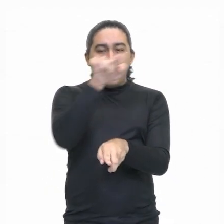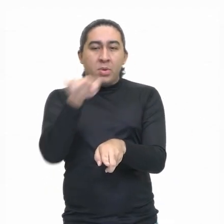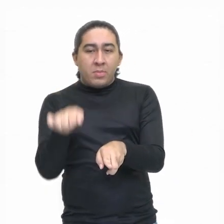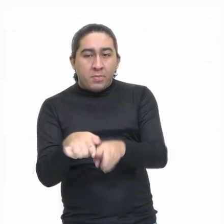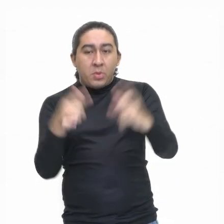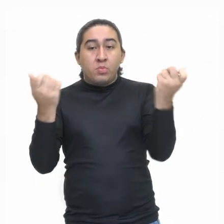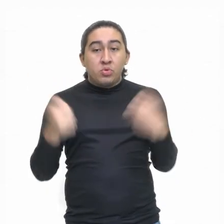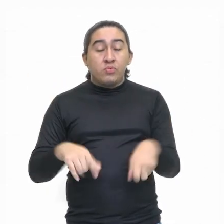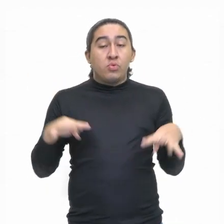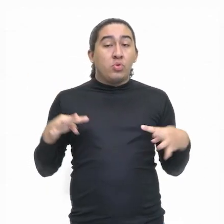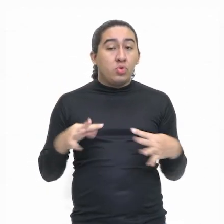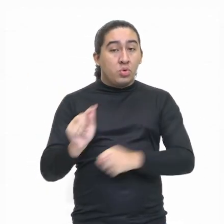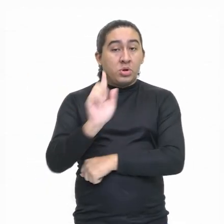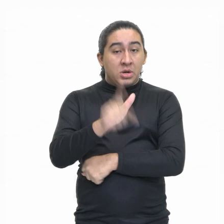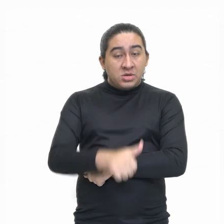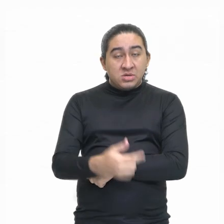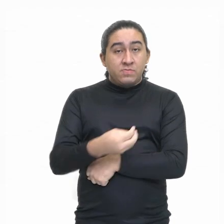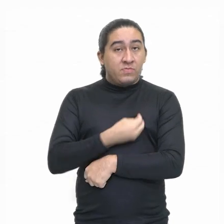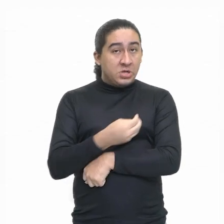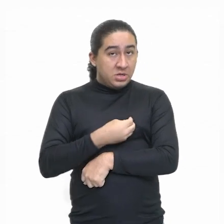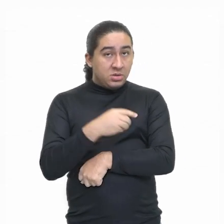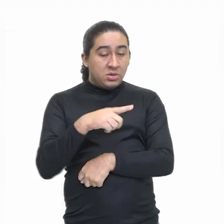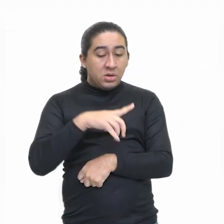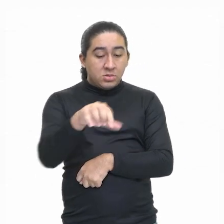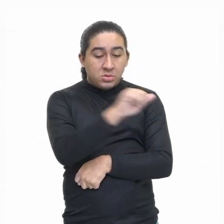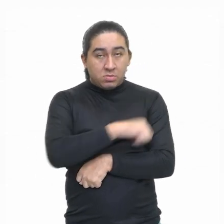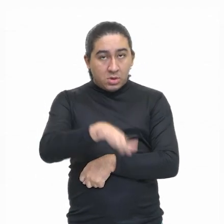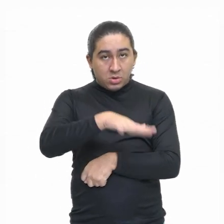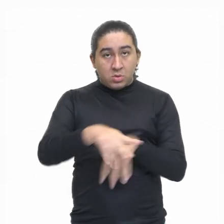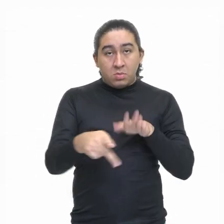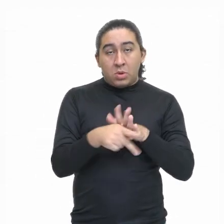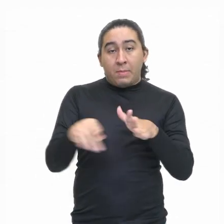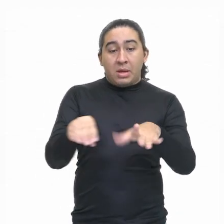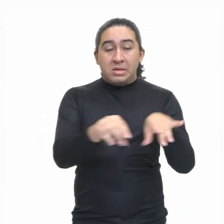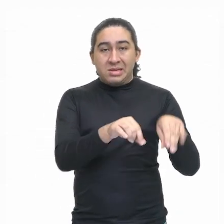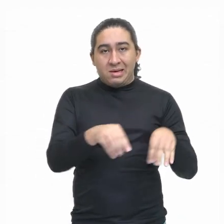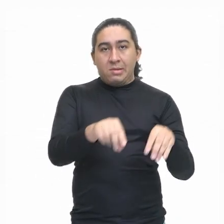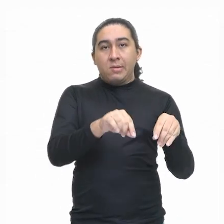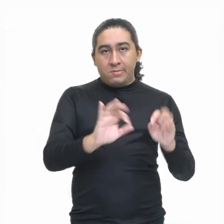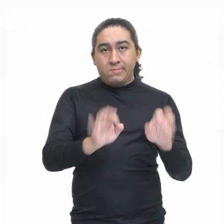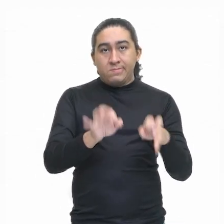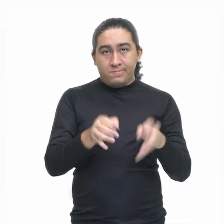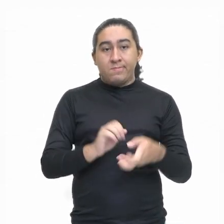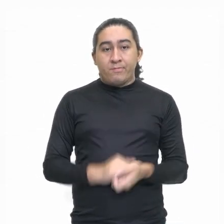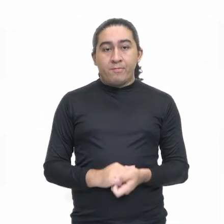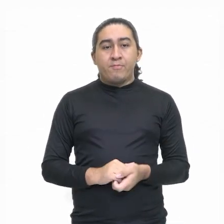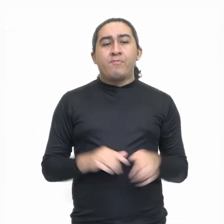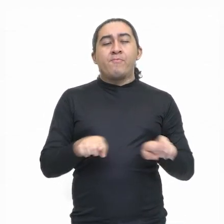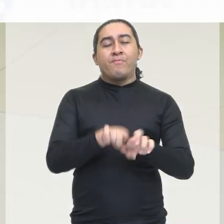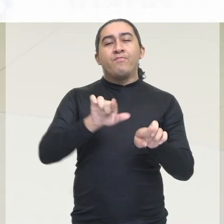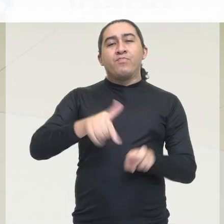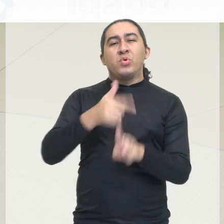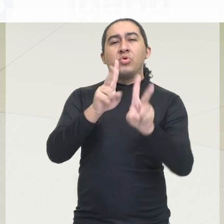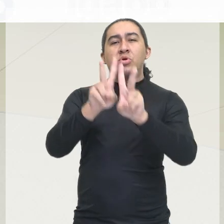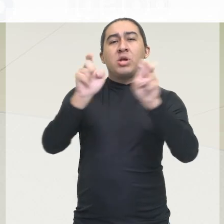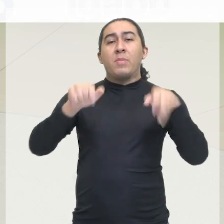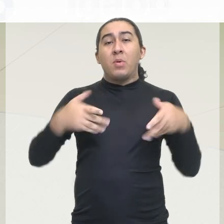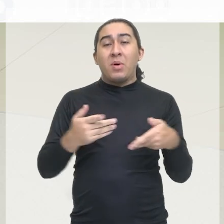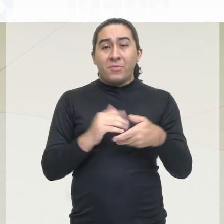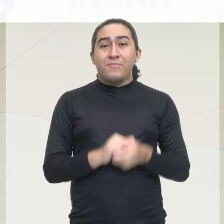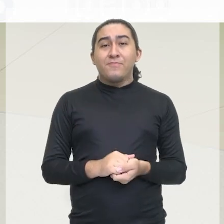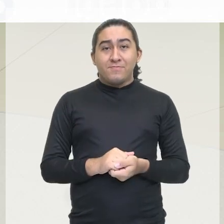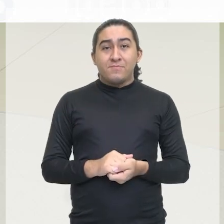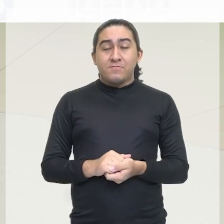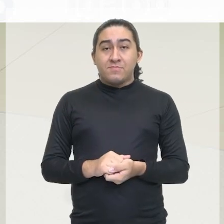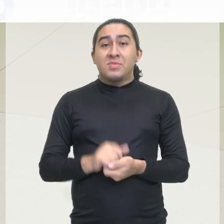todos esses seres vivos aí que existem na superfície da Terra. Um outro assunto também tratado foram sobre os biomas, e